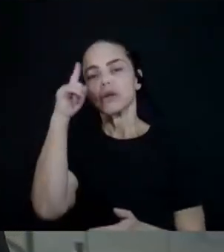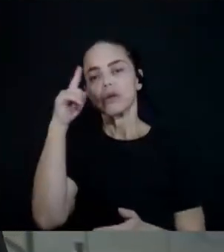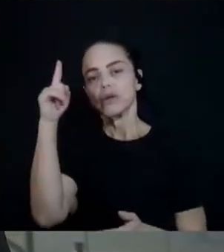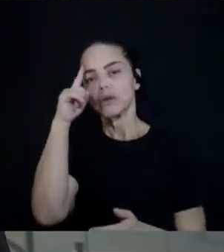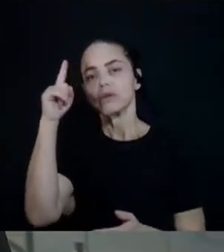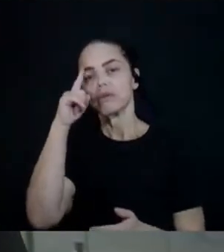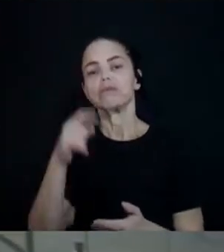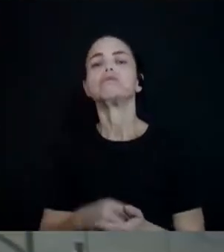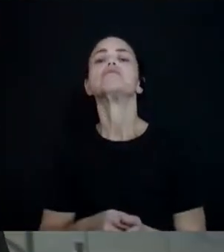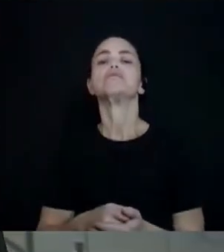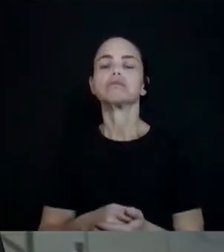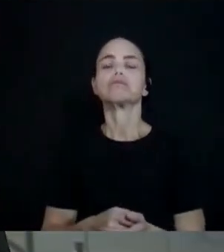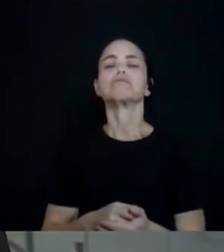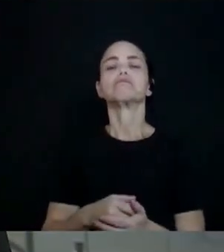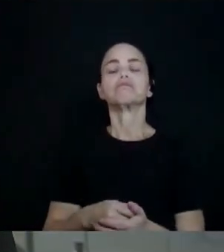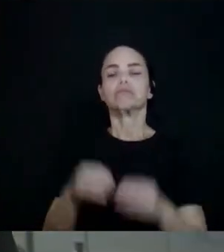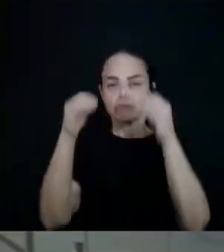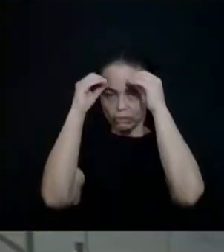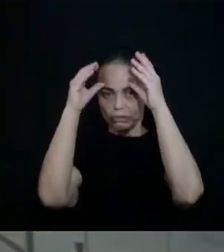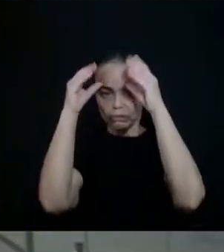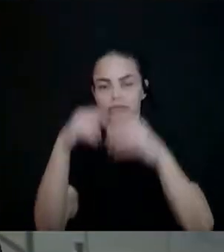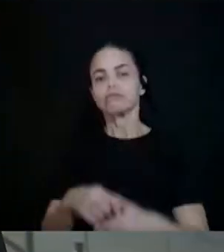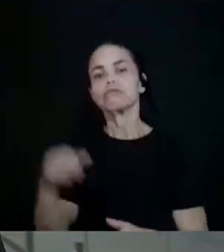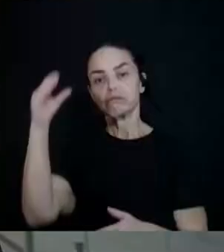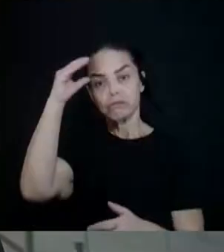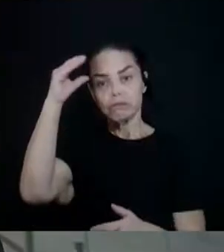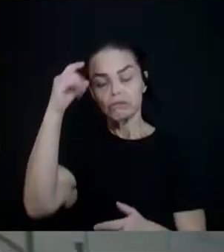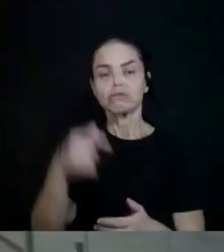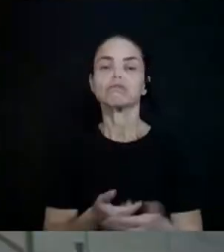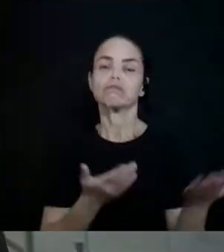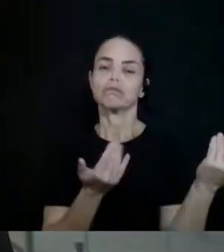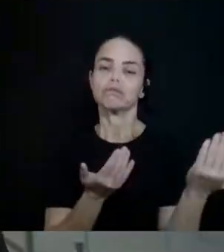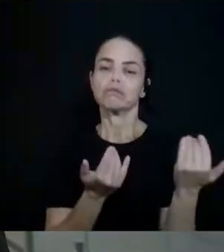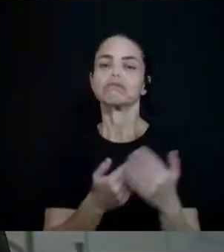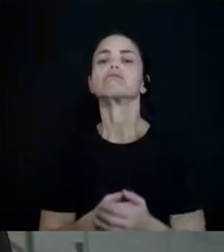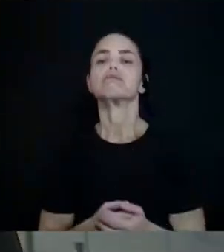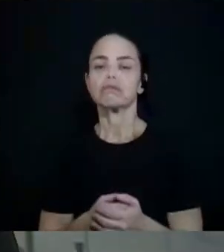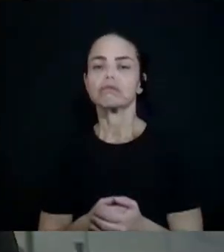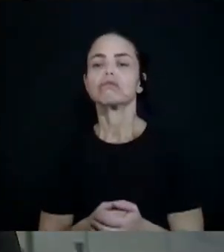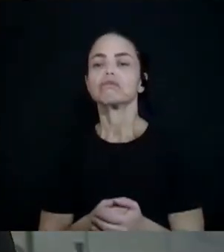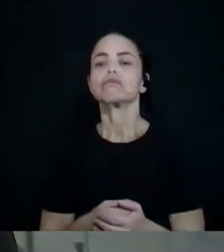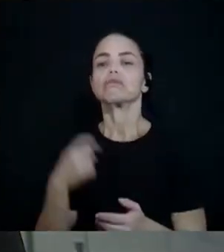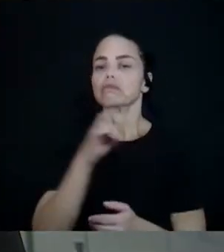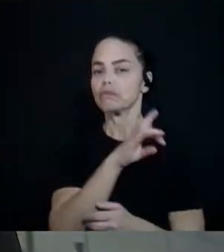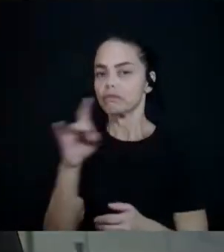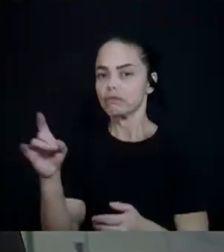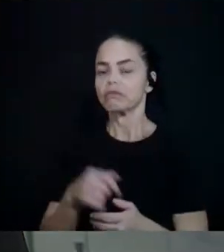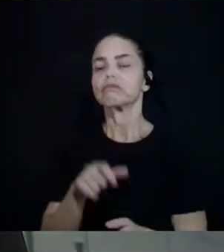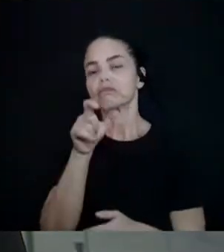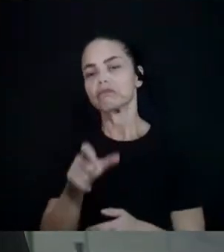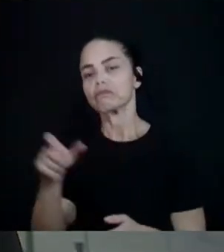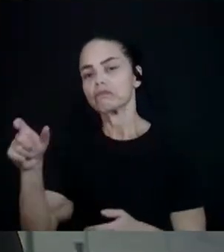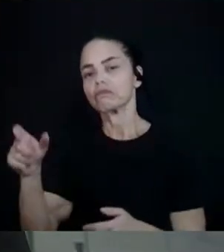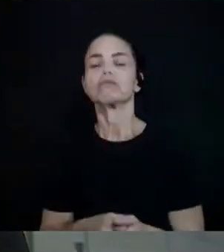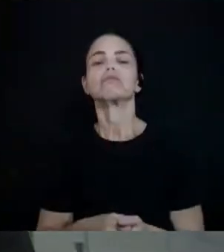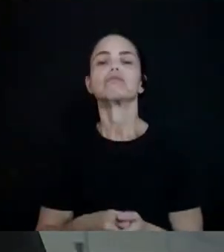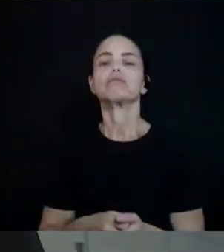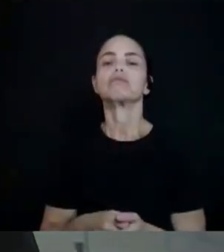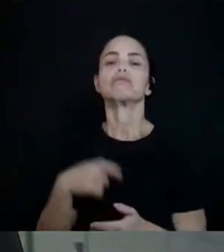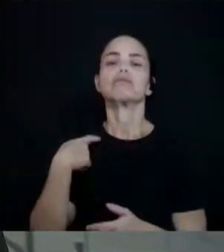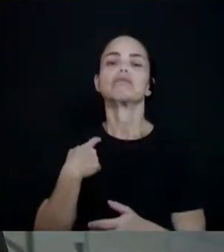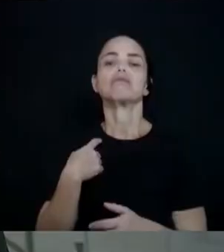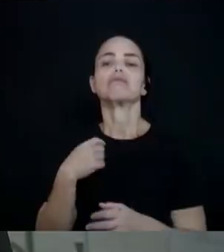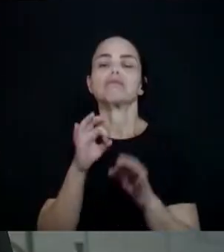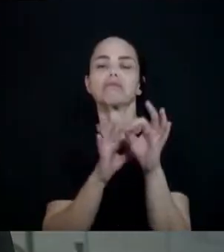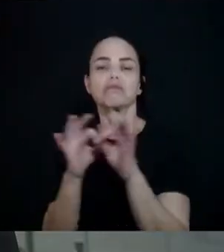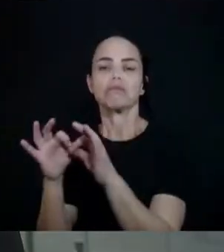que conscientizou, né, a nós que somos jovens, o que cada pessoa ali no órgão regulamentar faz, e foi